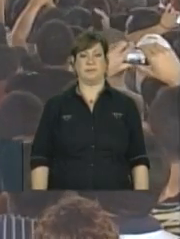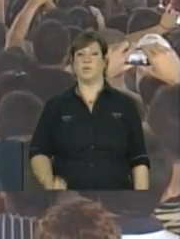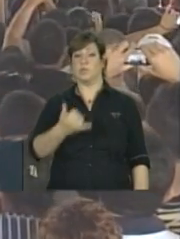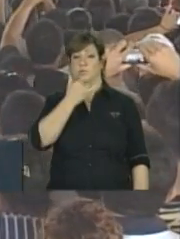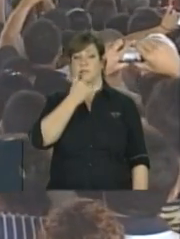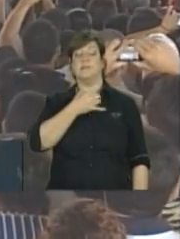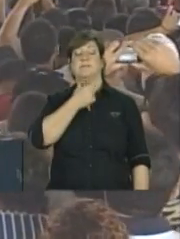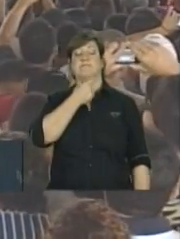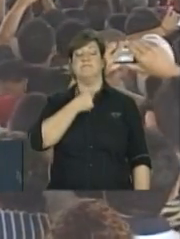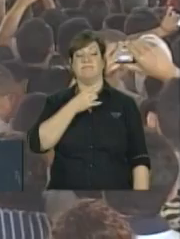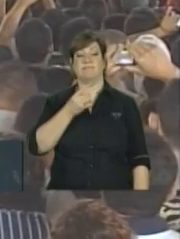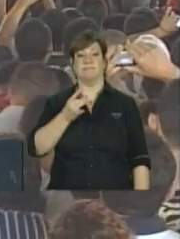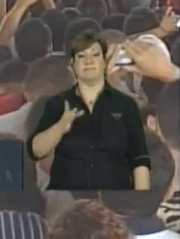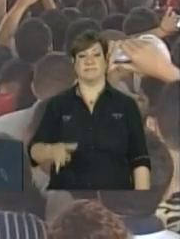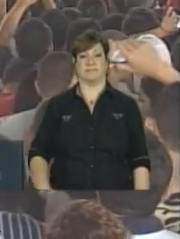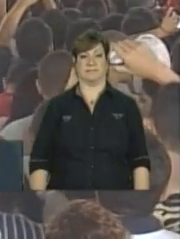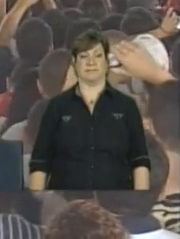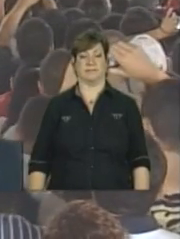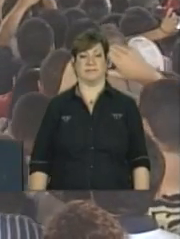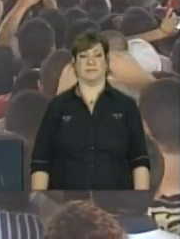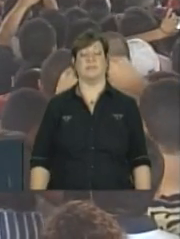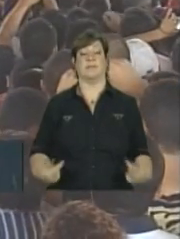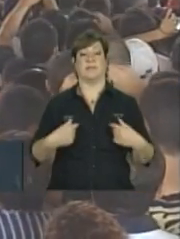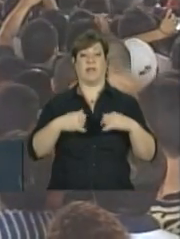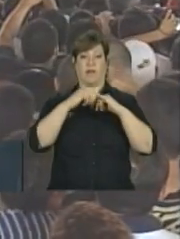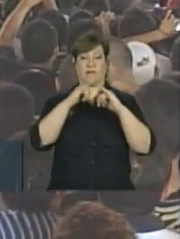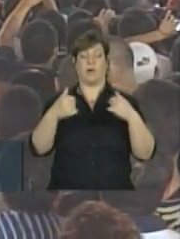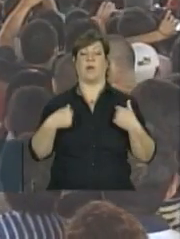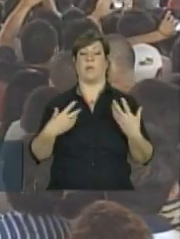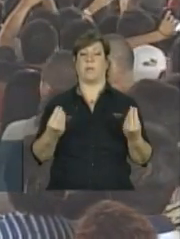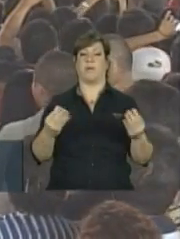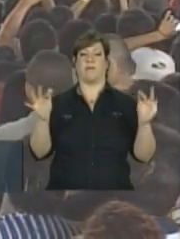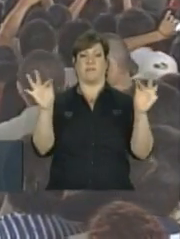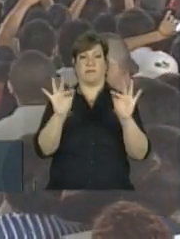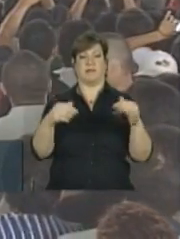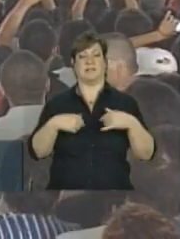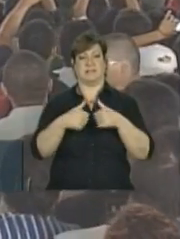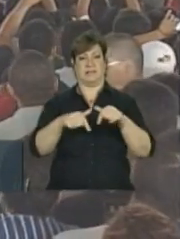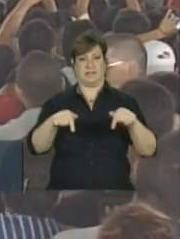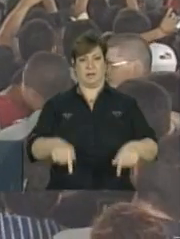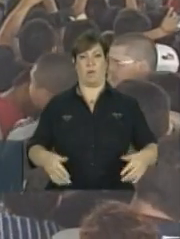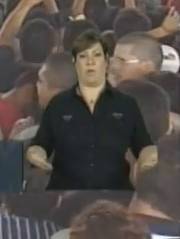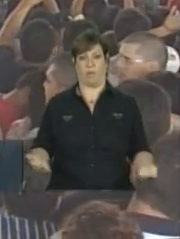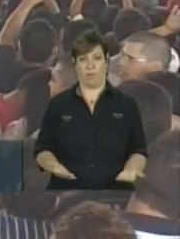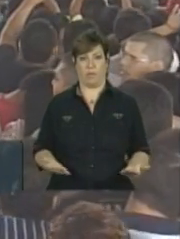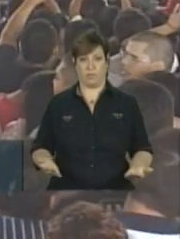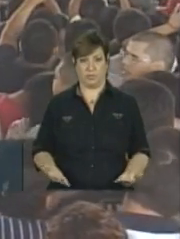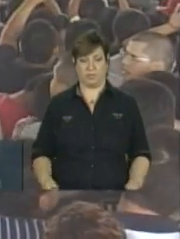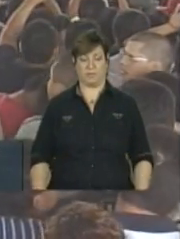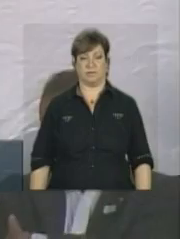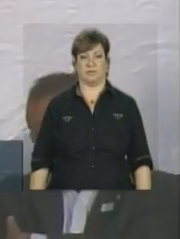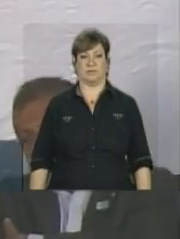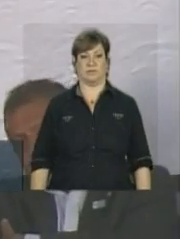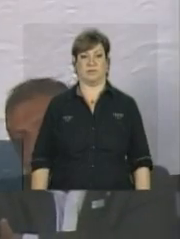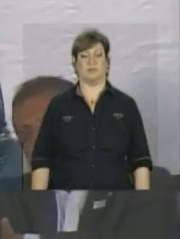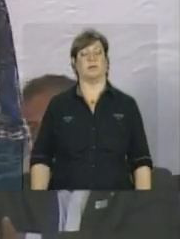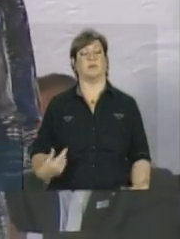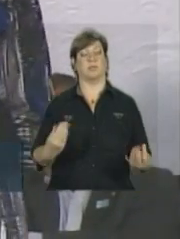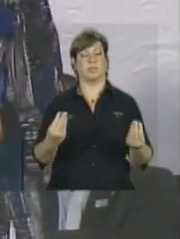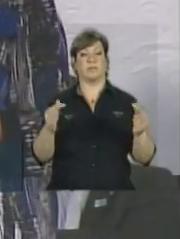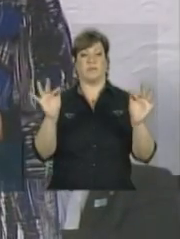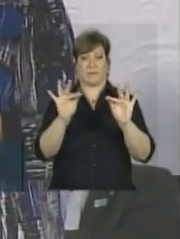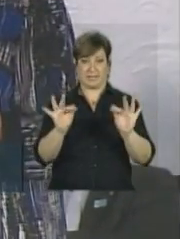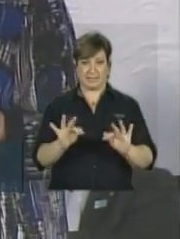desculpa, e dizer que eu estou muito feliz de estar aqui hoje. E estou muito